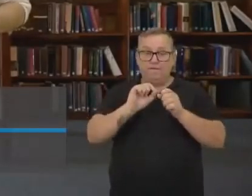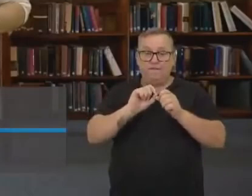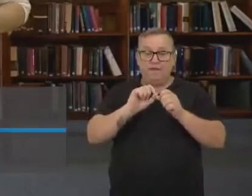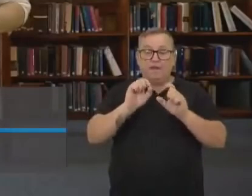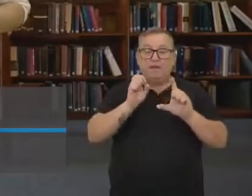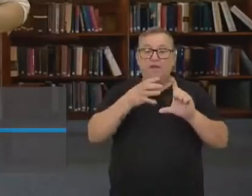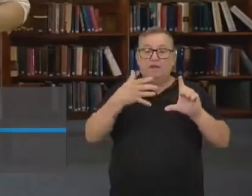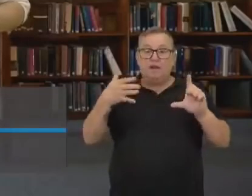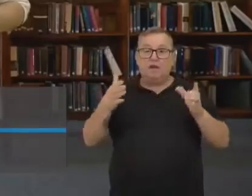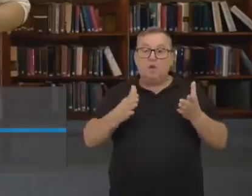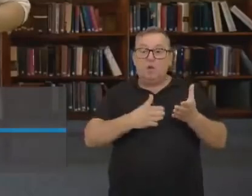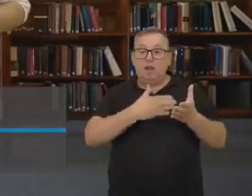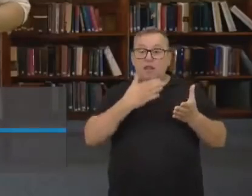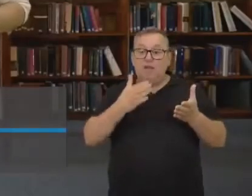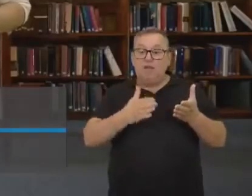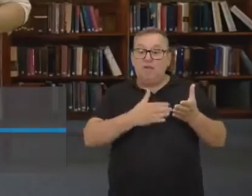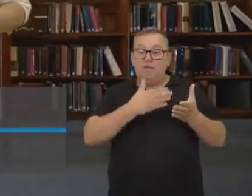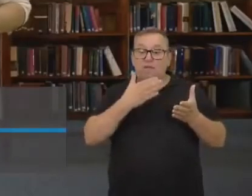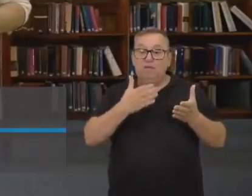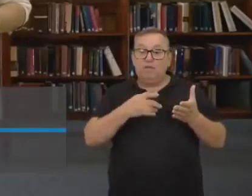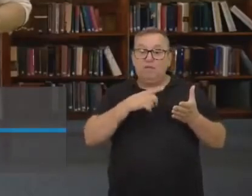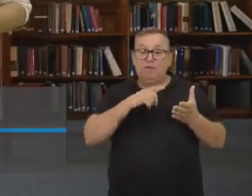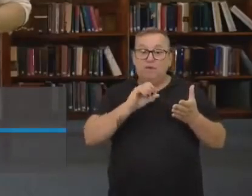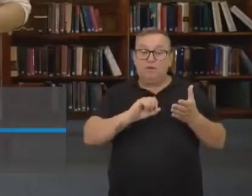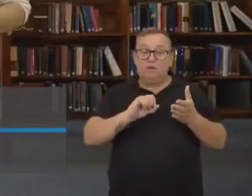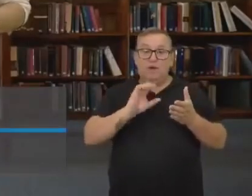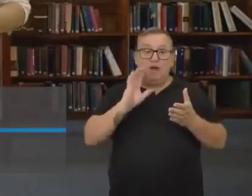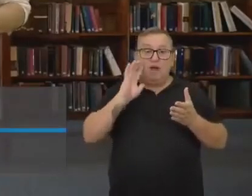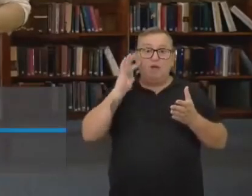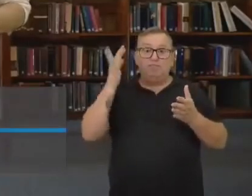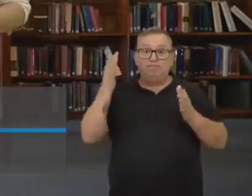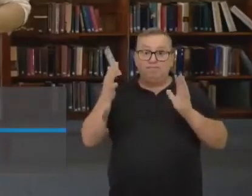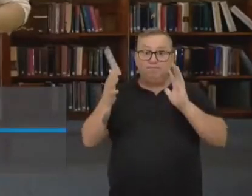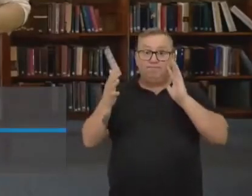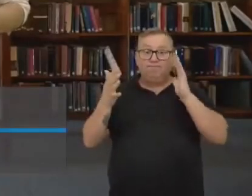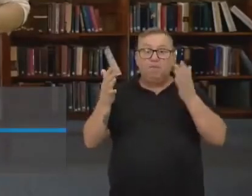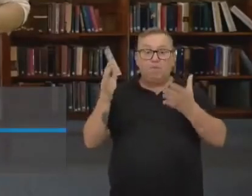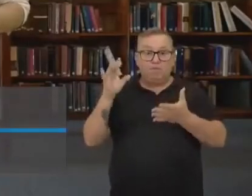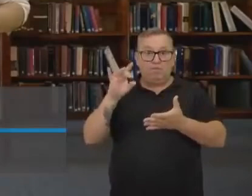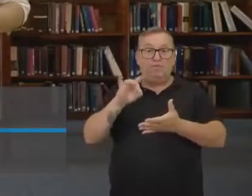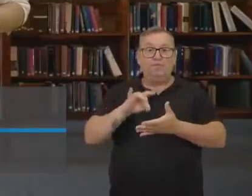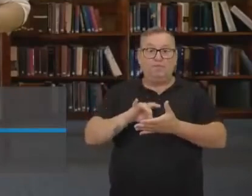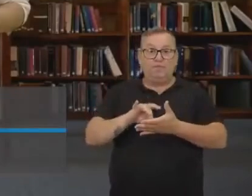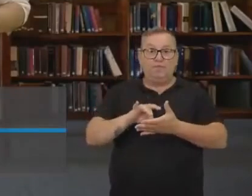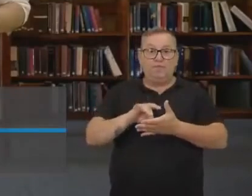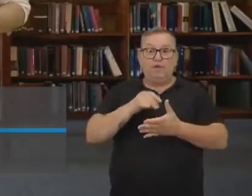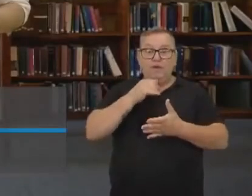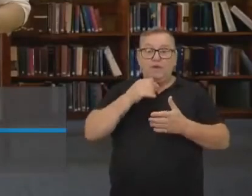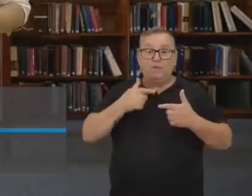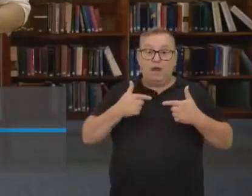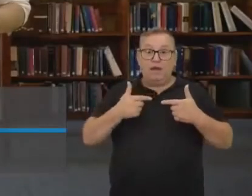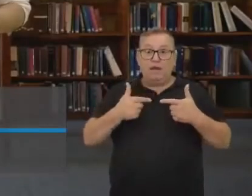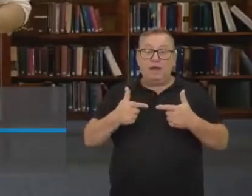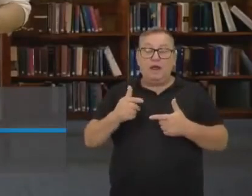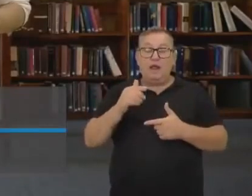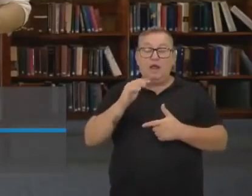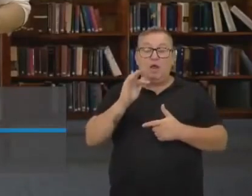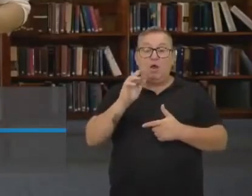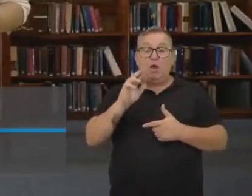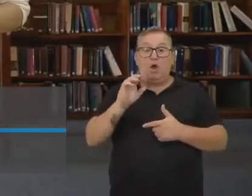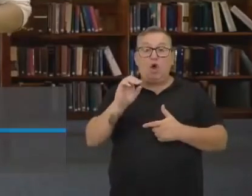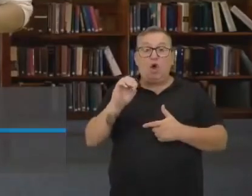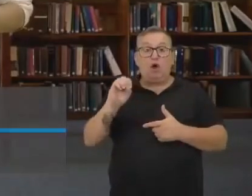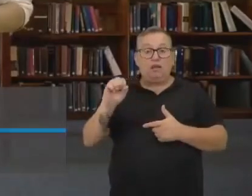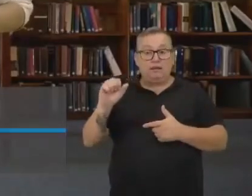nos livros, têm referência a acontecimentos históricos realmente. Por exemplo, a Guerra das Rosas, que ocorreu lá na Inglaterra. Foi